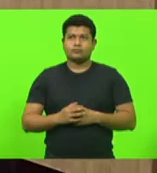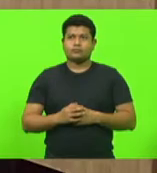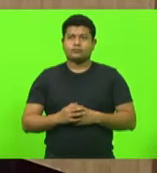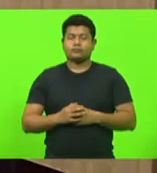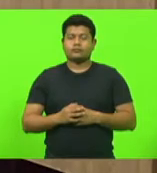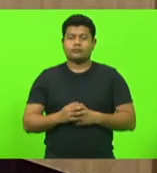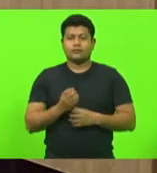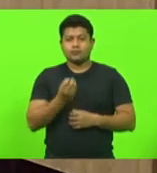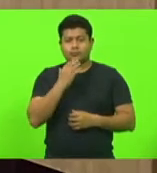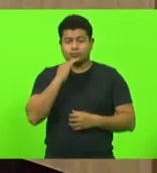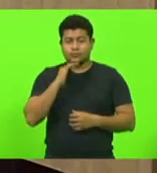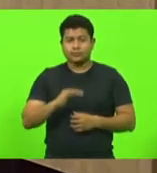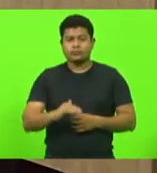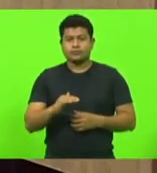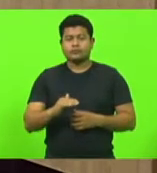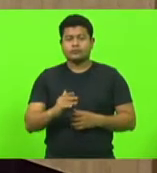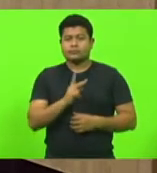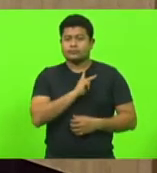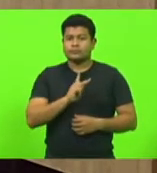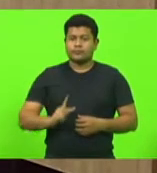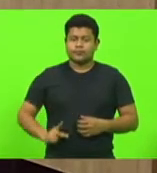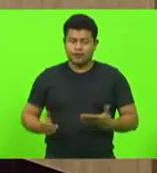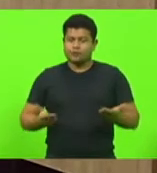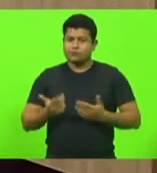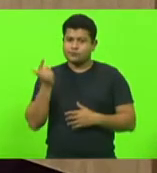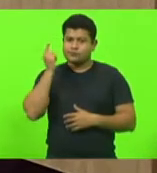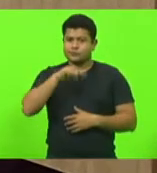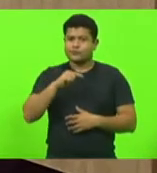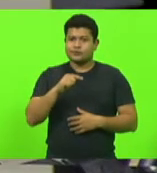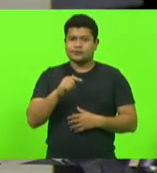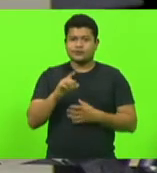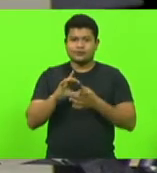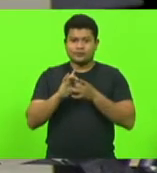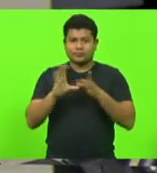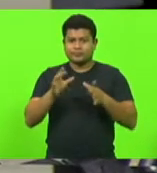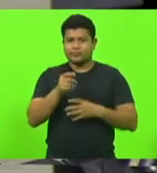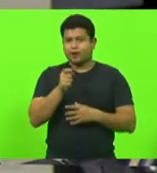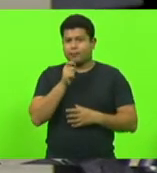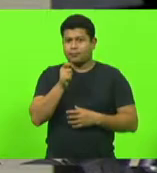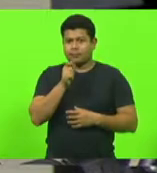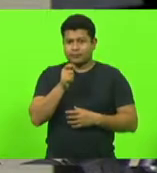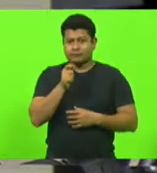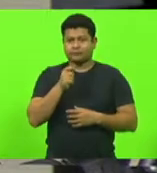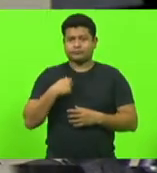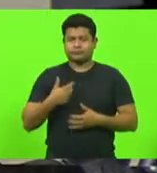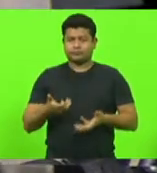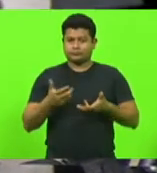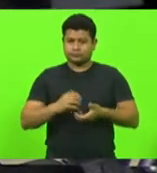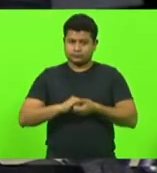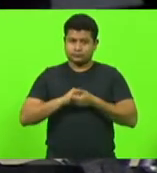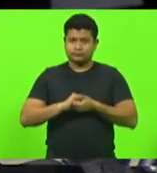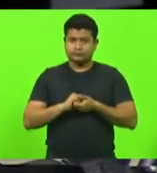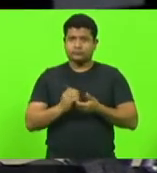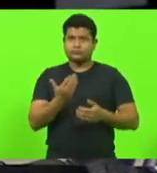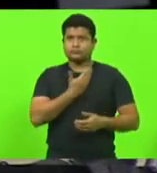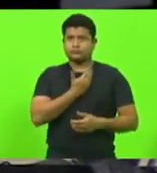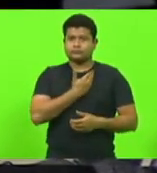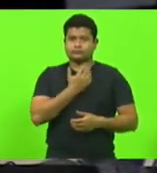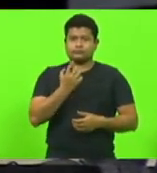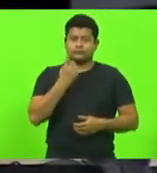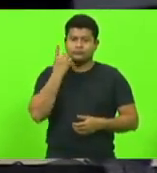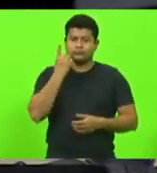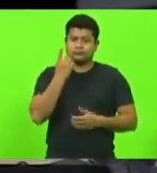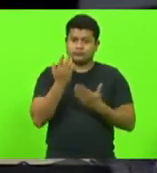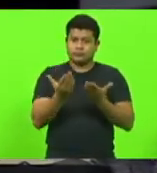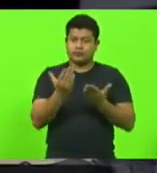Boa tarde. Boa tarde, presidente. Agora está funcionando aqui o meu microfone. Eu queria saudar o nosso amigo e companheiro William Barbosa, o